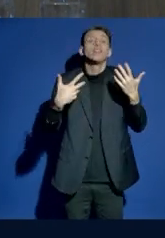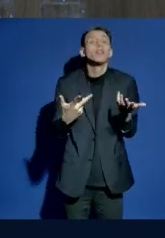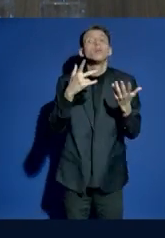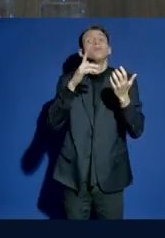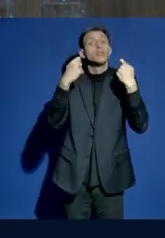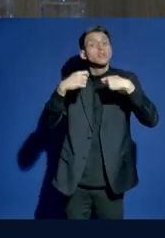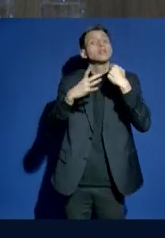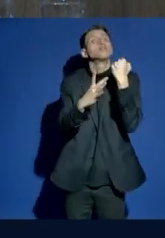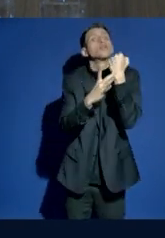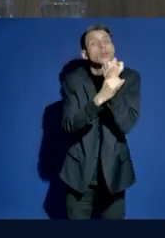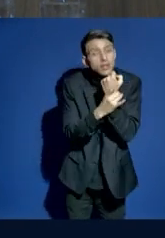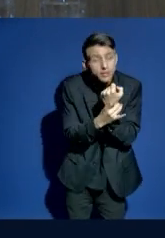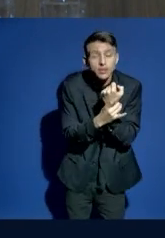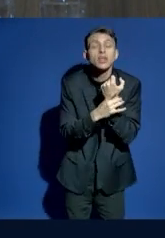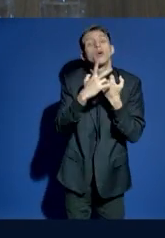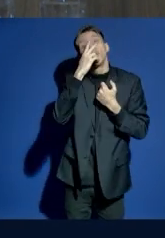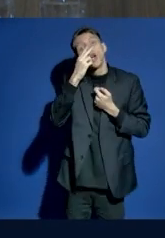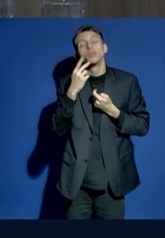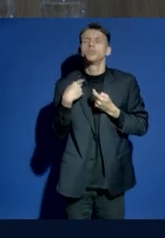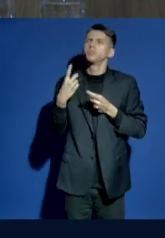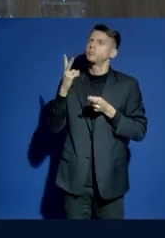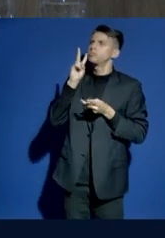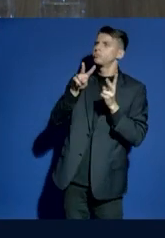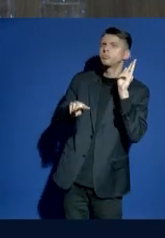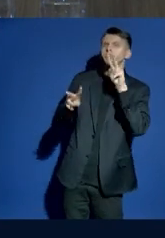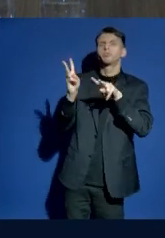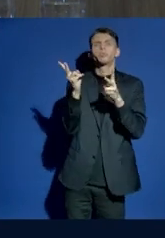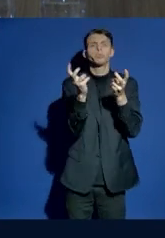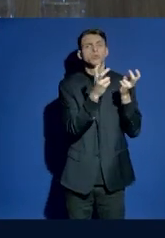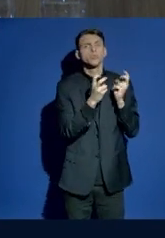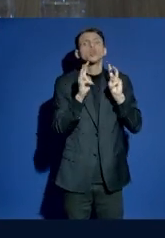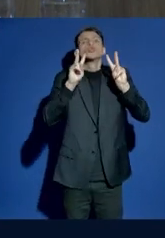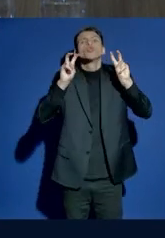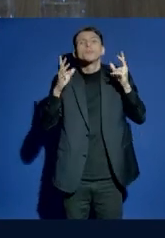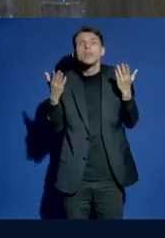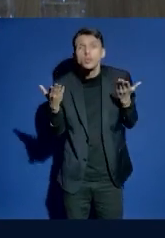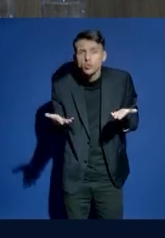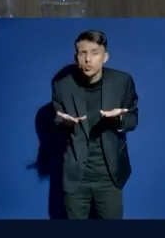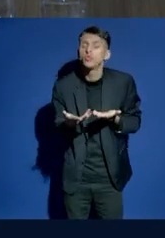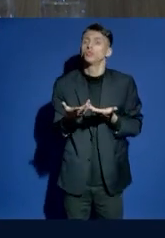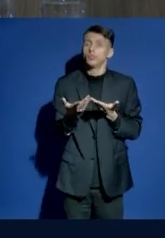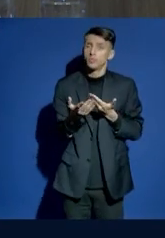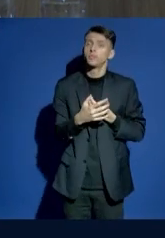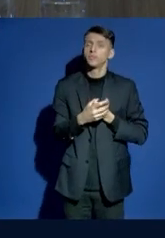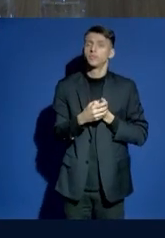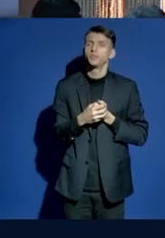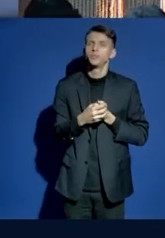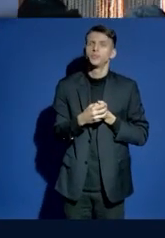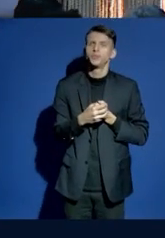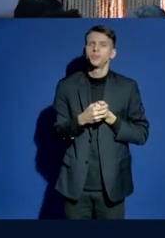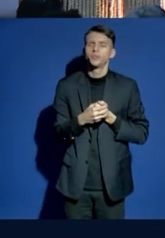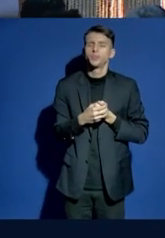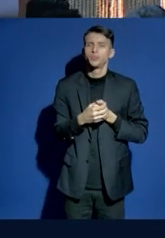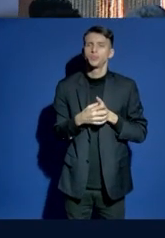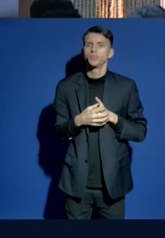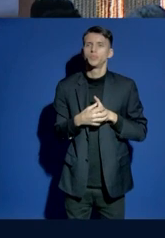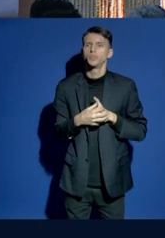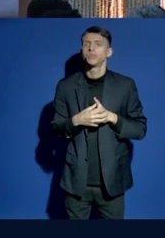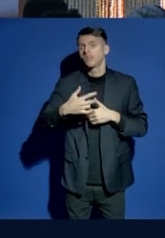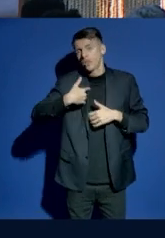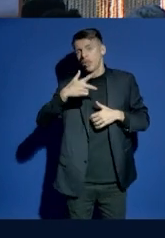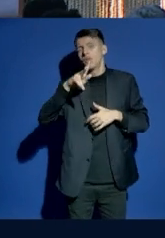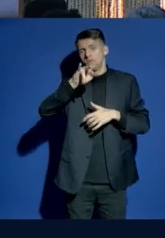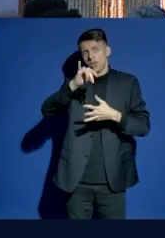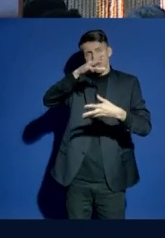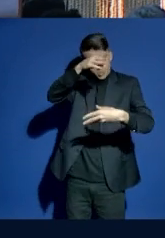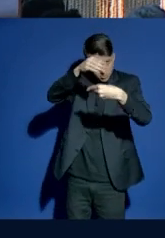precisamos de previsibilidade. Eu acho que os sinais recentes estão nessa direção. Então, acho que estão nessa direção. Eu vou reforçar